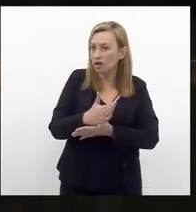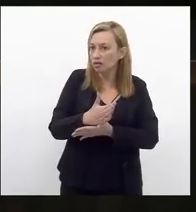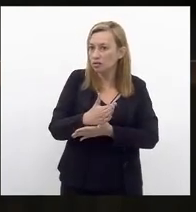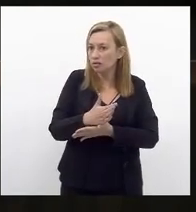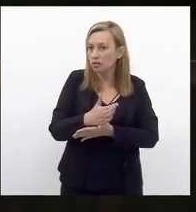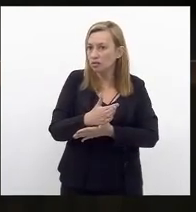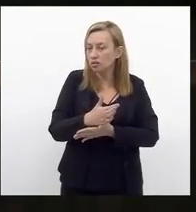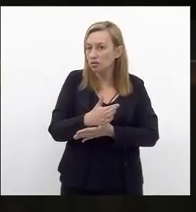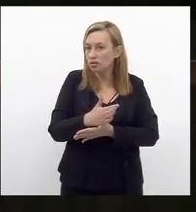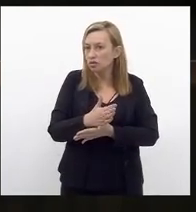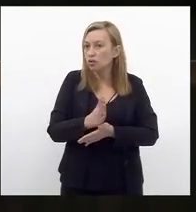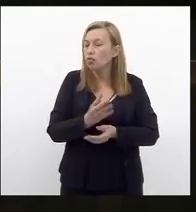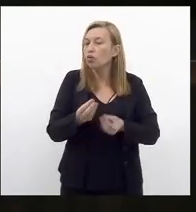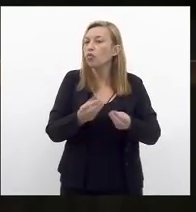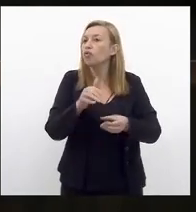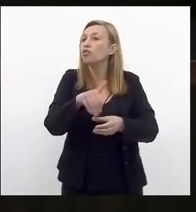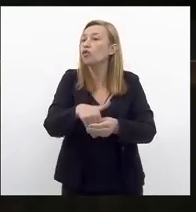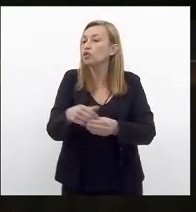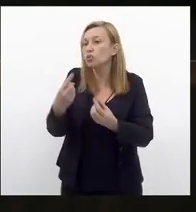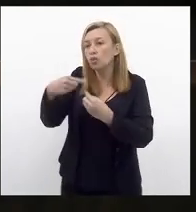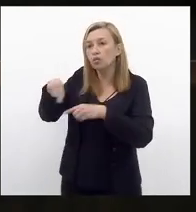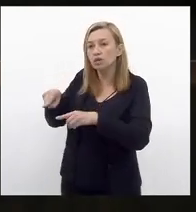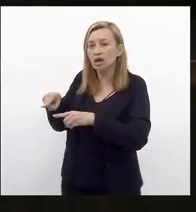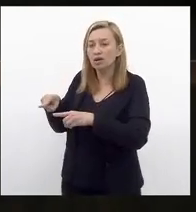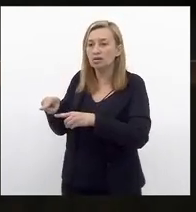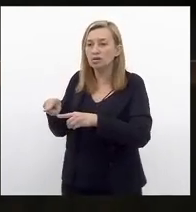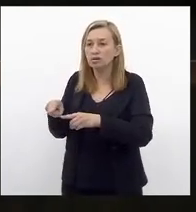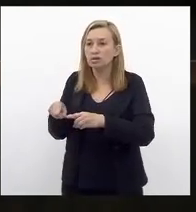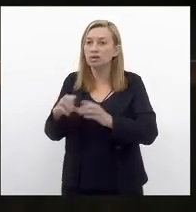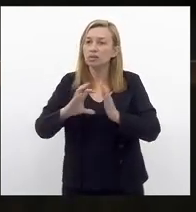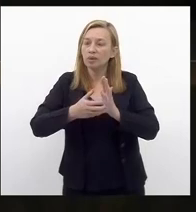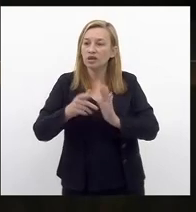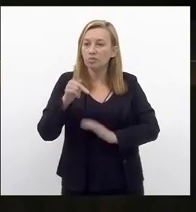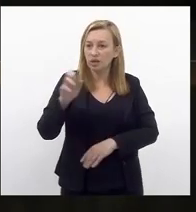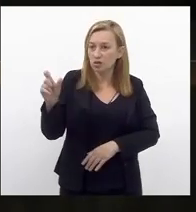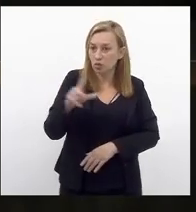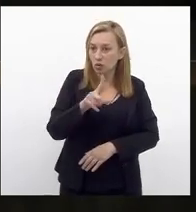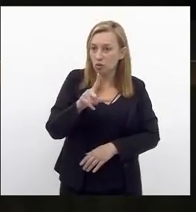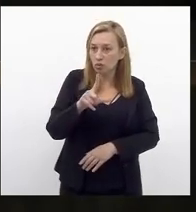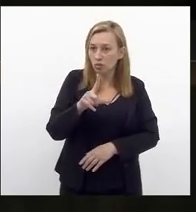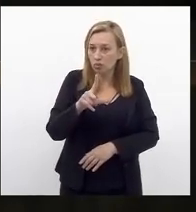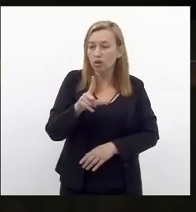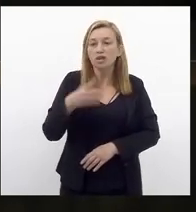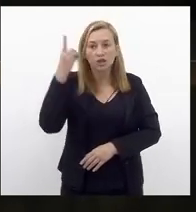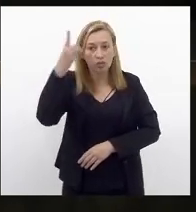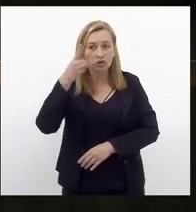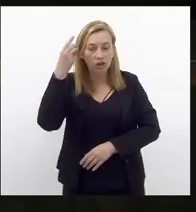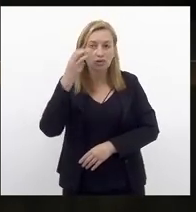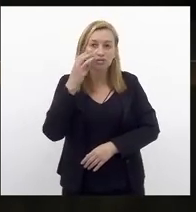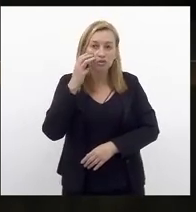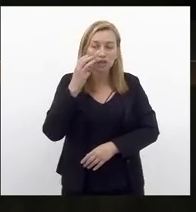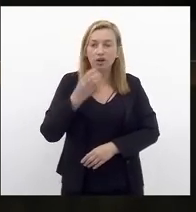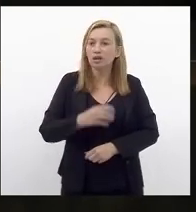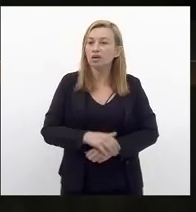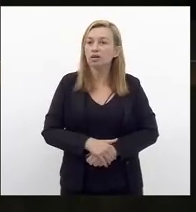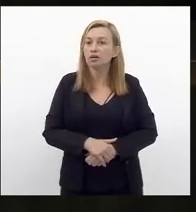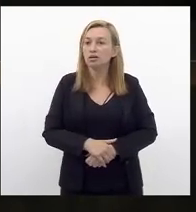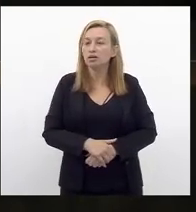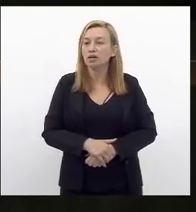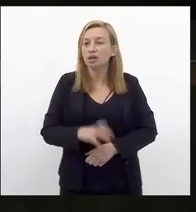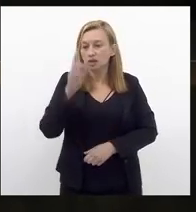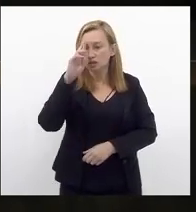aprovada com voto contrário da bancada do PSOL estado waldeck a